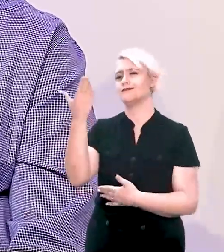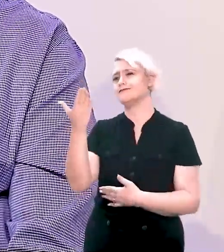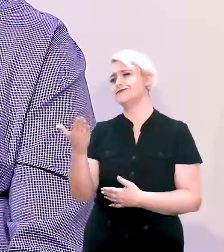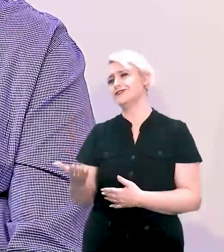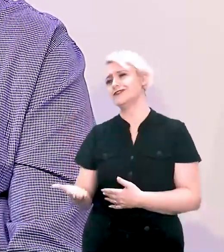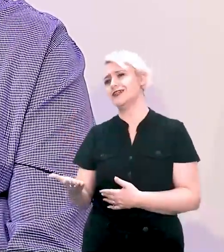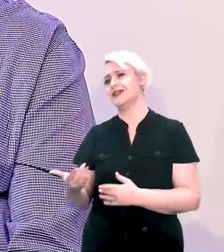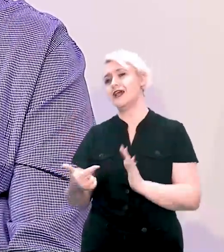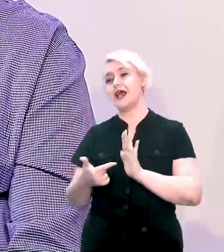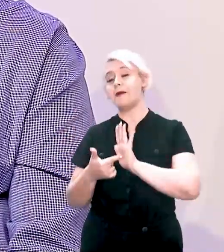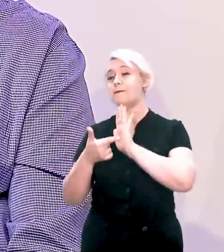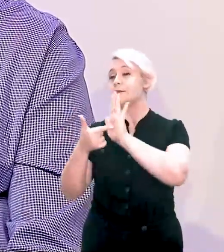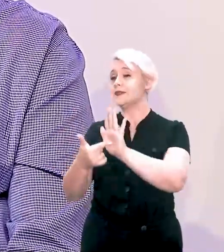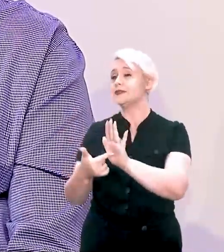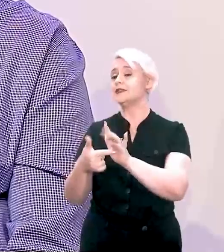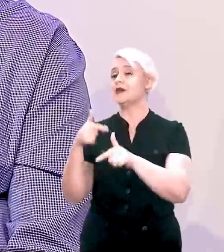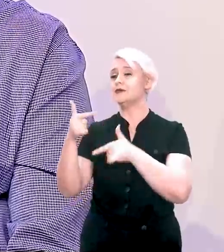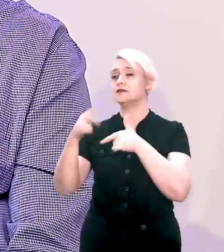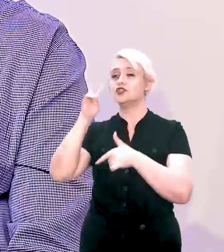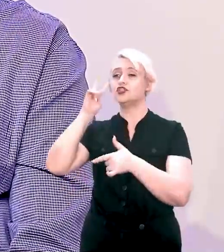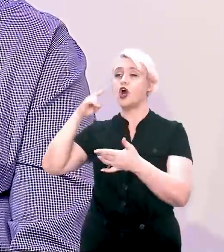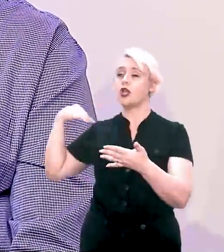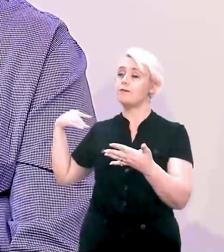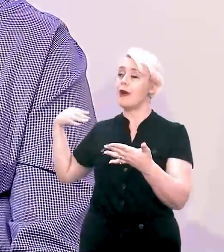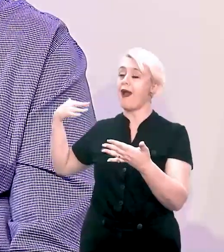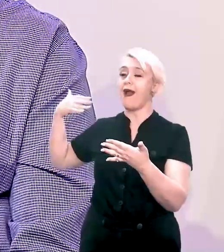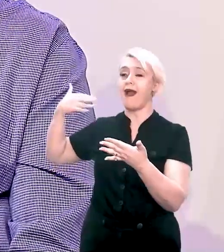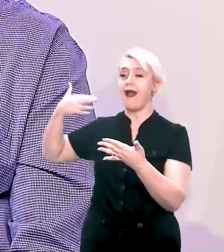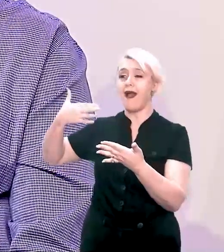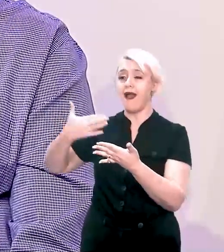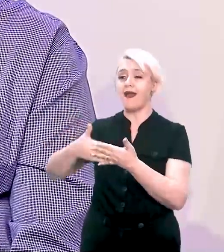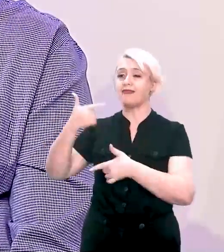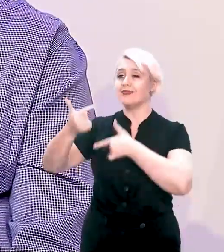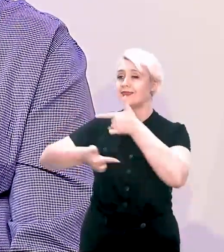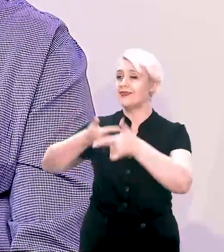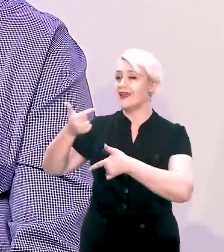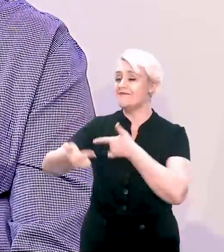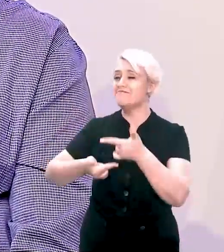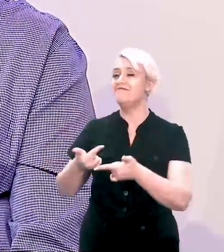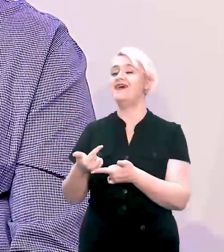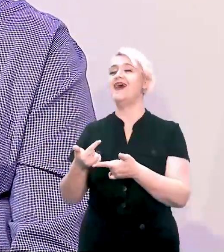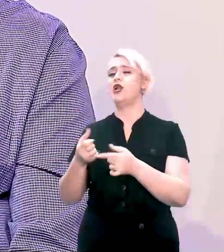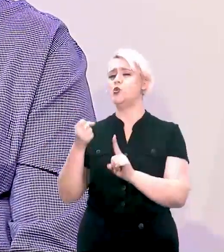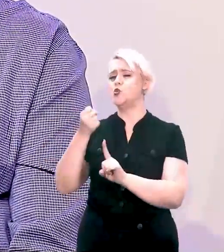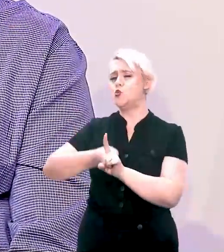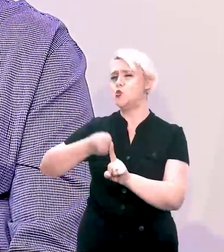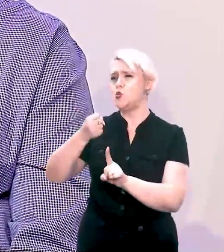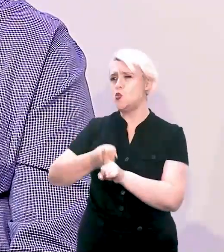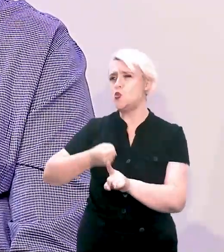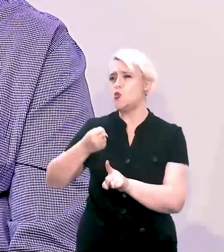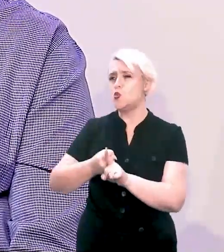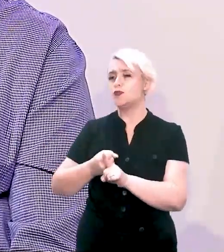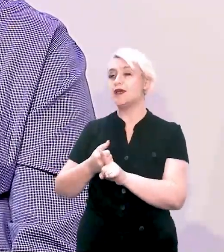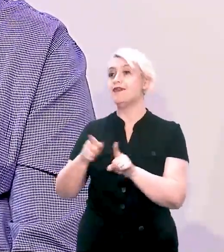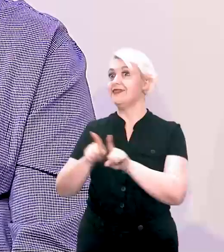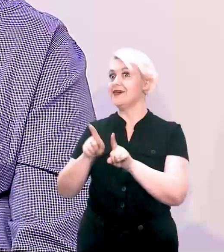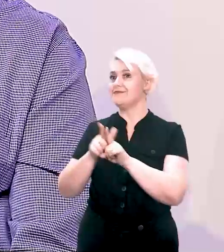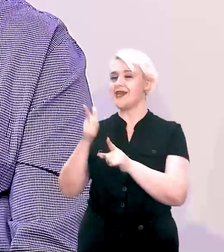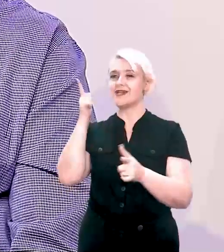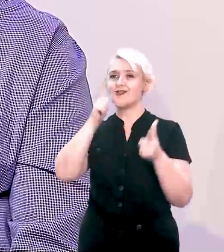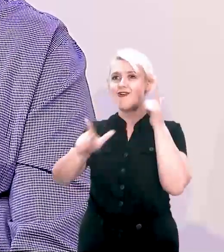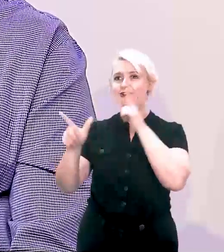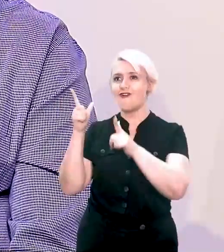contigo, apresentar um pouco da tua trajetória, do teu trabalho, da tua luta e das